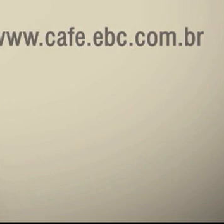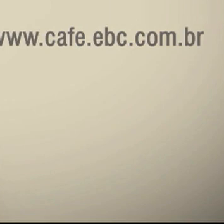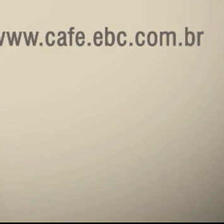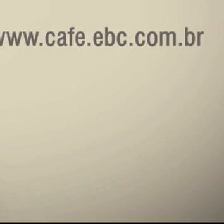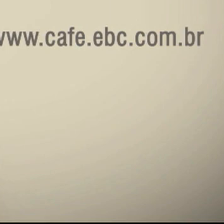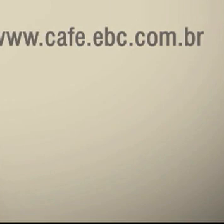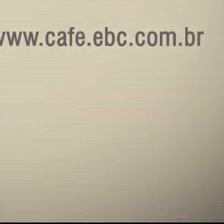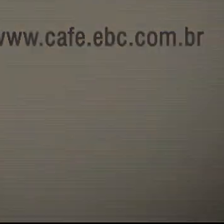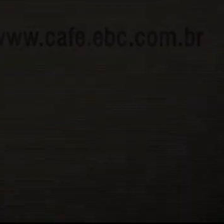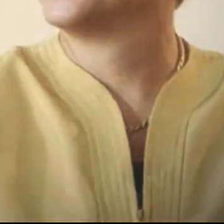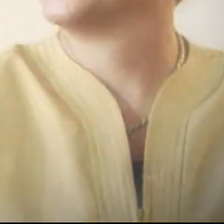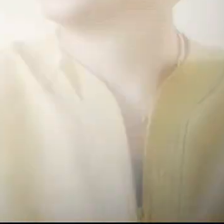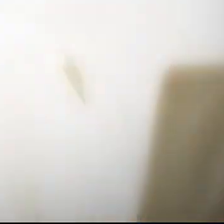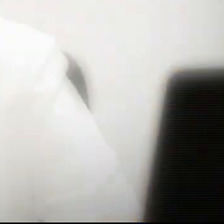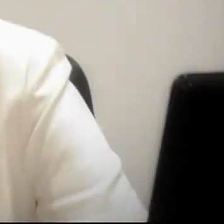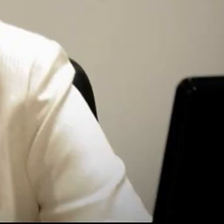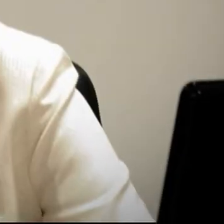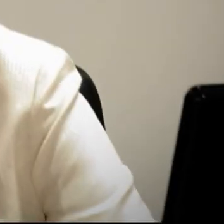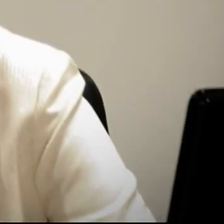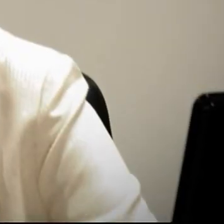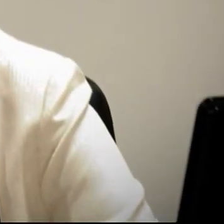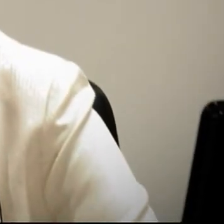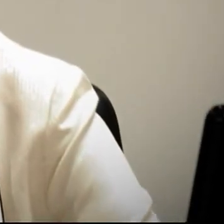segunda-feira Até lá ó